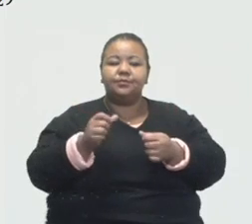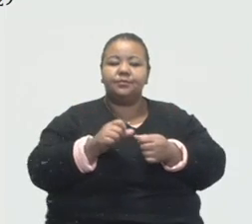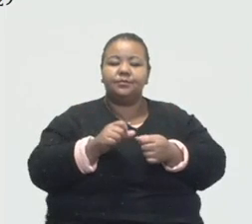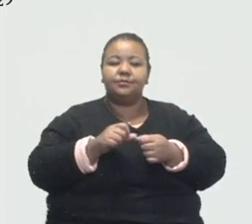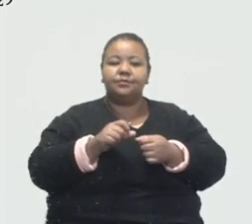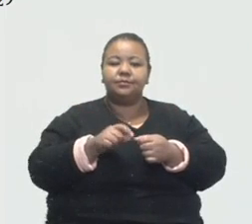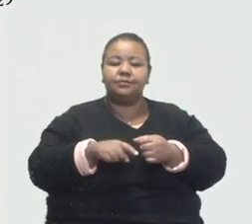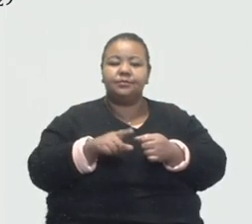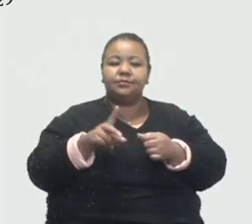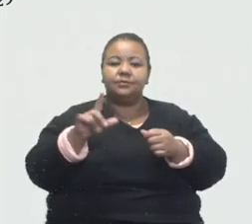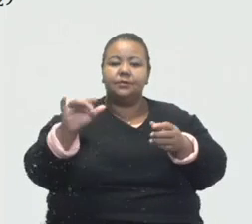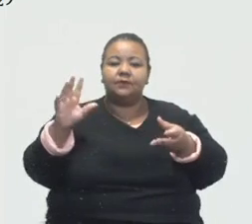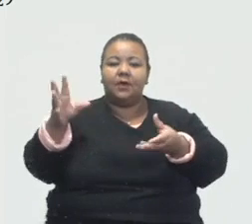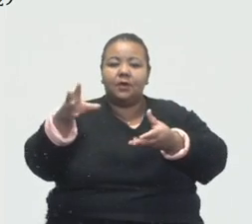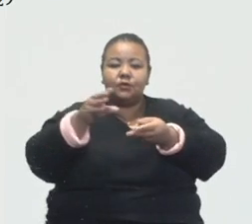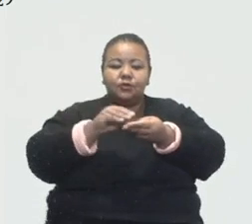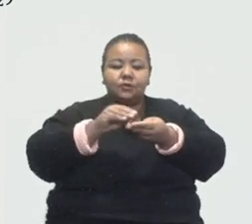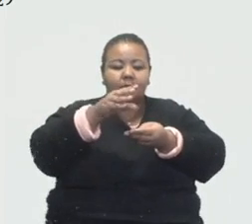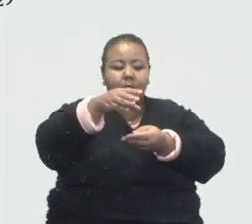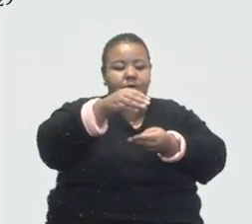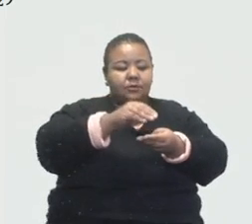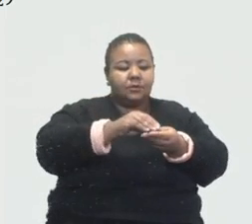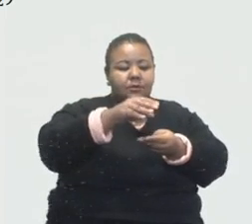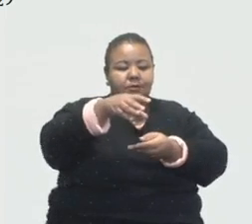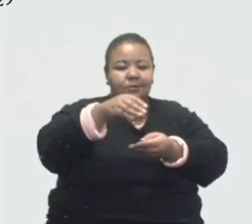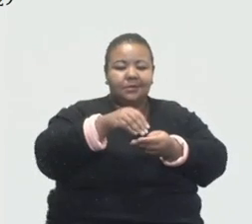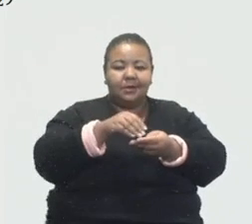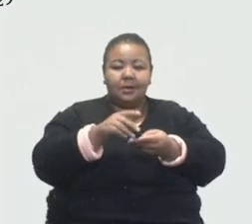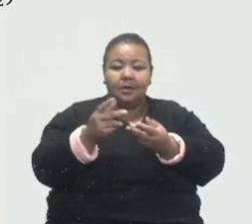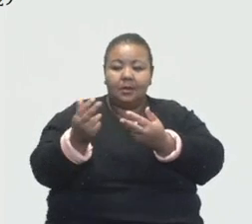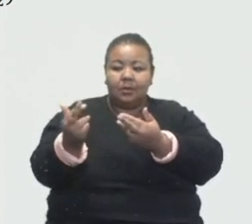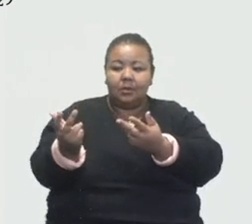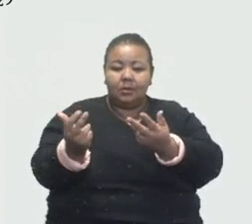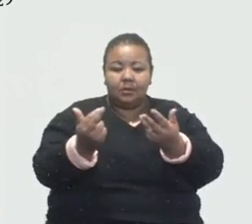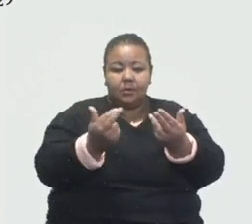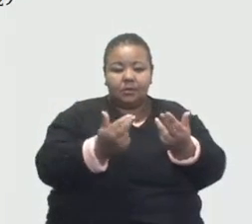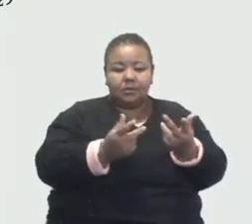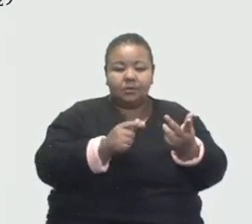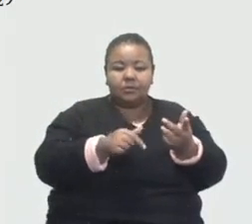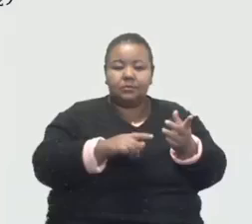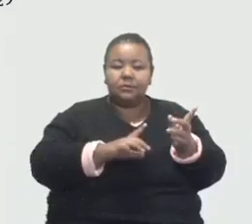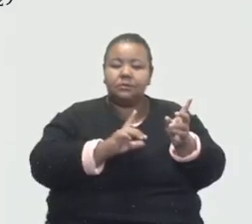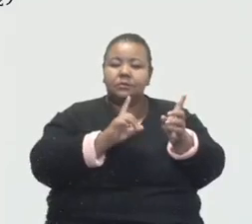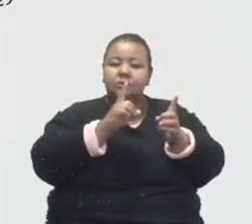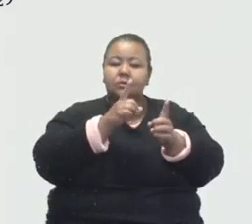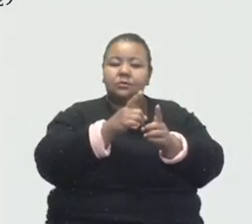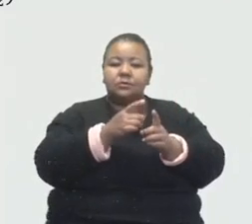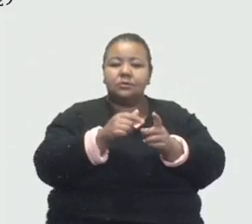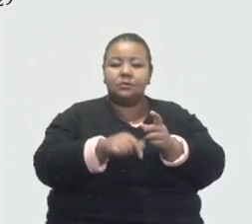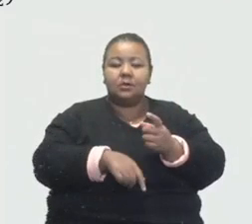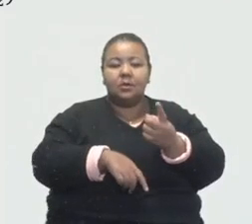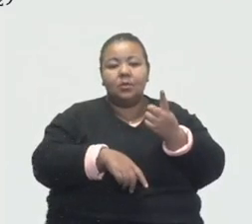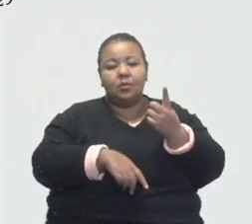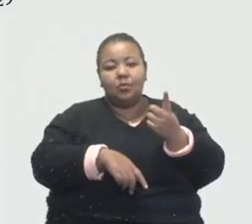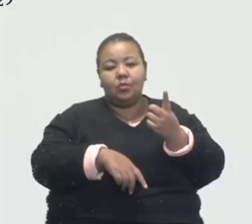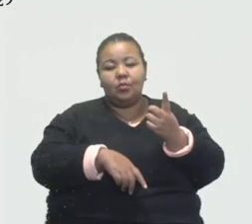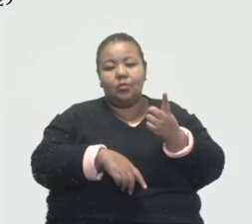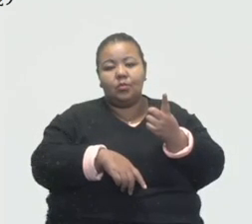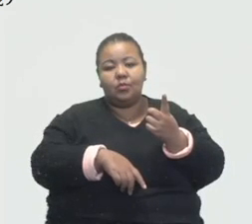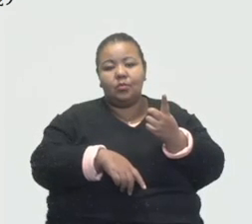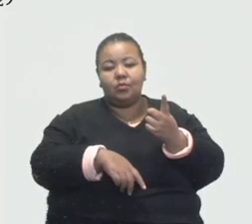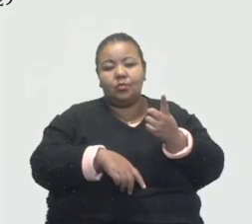A gente vai juntar os elementos de modo a quem tem índice 1